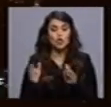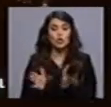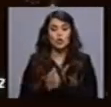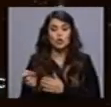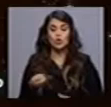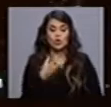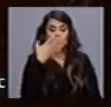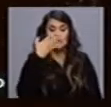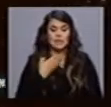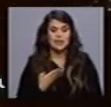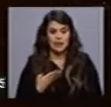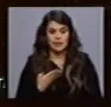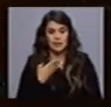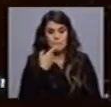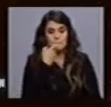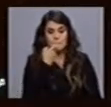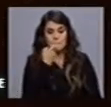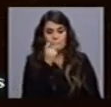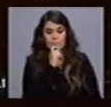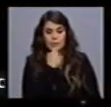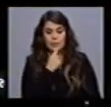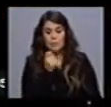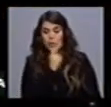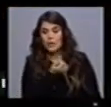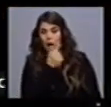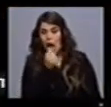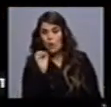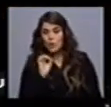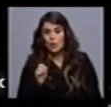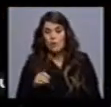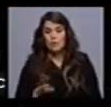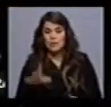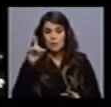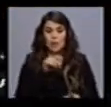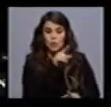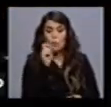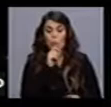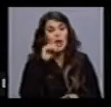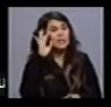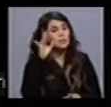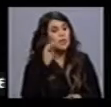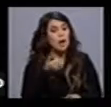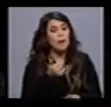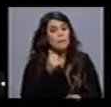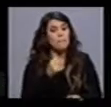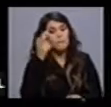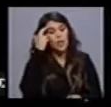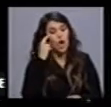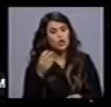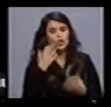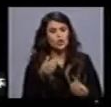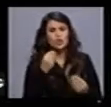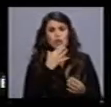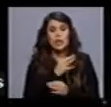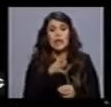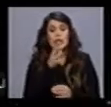ou pelo menos grande parte deles, até possam ter água líquida à superfície. E, portanto, como podes imaginar, para os biólogos isto é obviamente a loucura. Então, o que é que diz esta